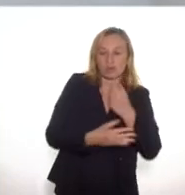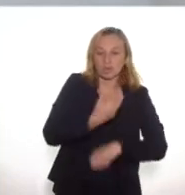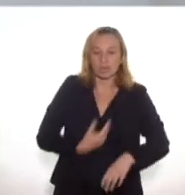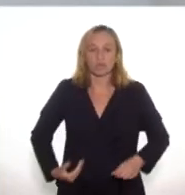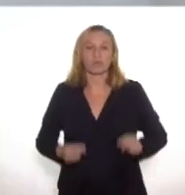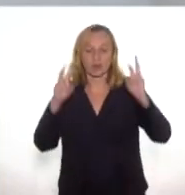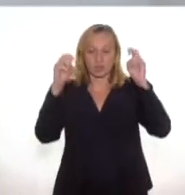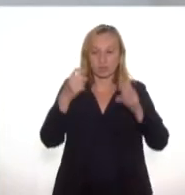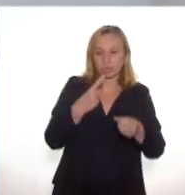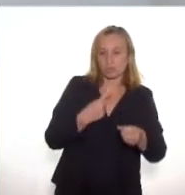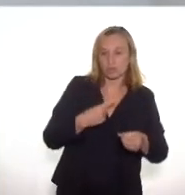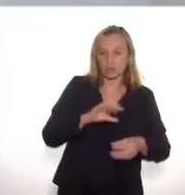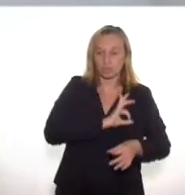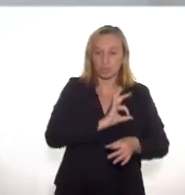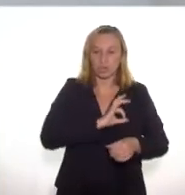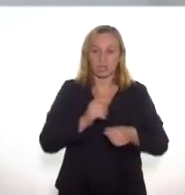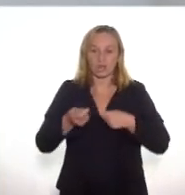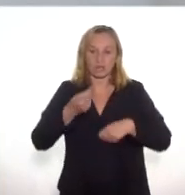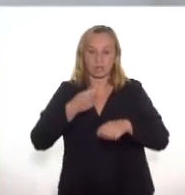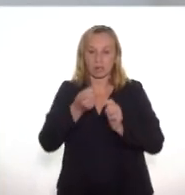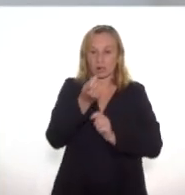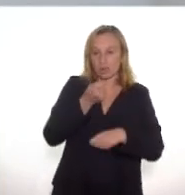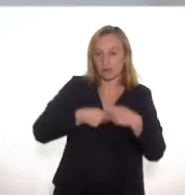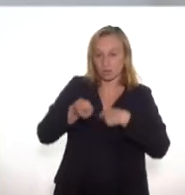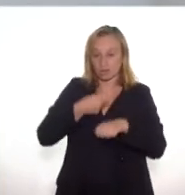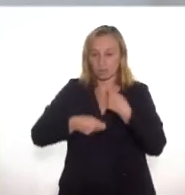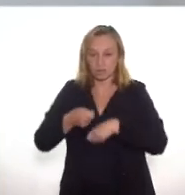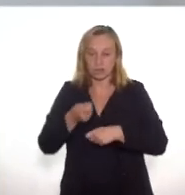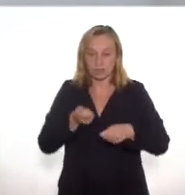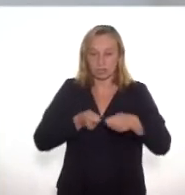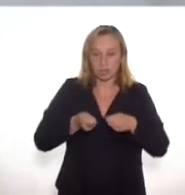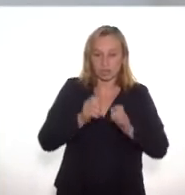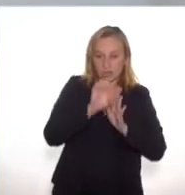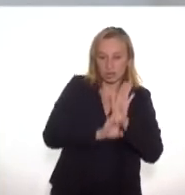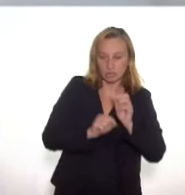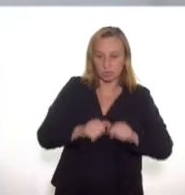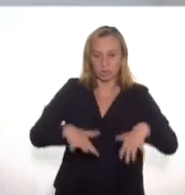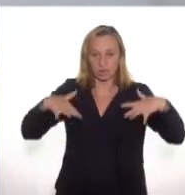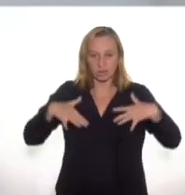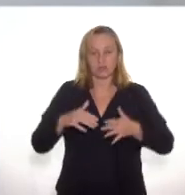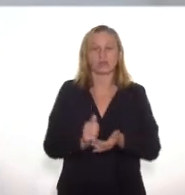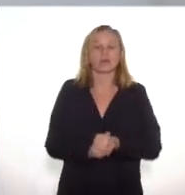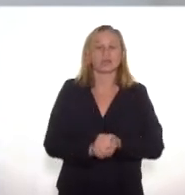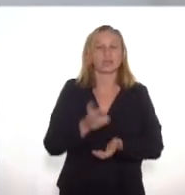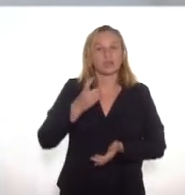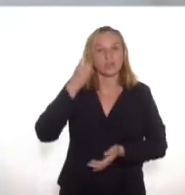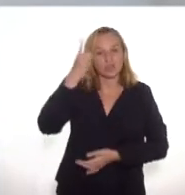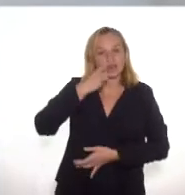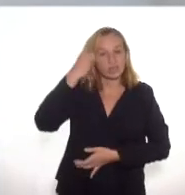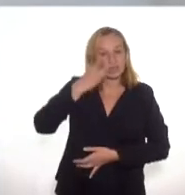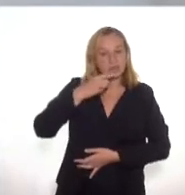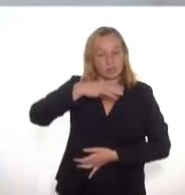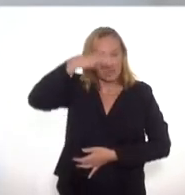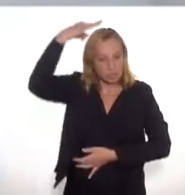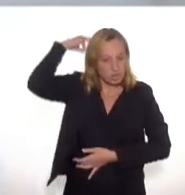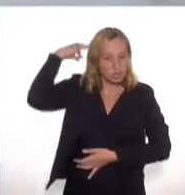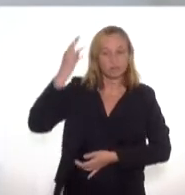de Economia e Comércio, as emendas de plenário. Para emitir parecer sobre as emendas de plenário, deputado Márcio